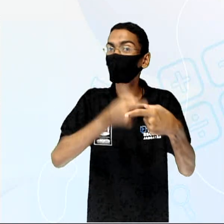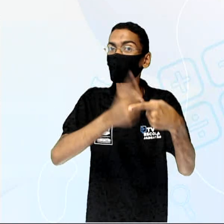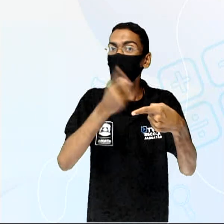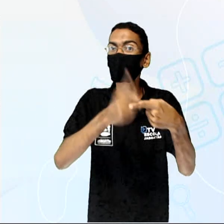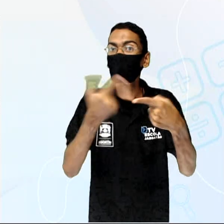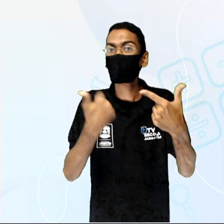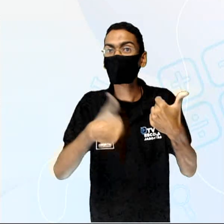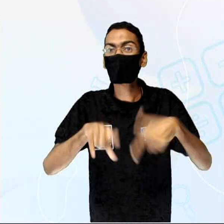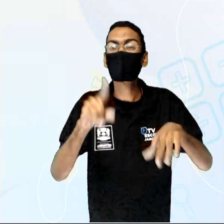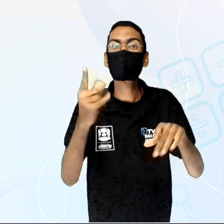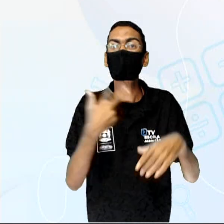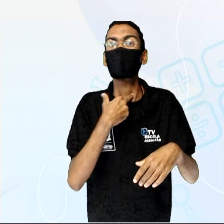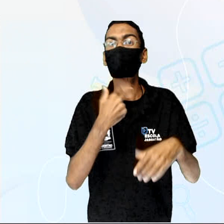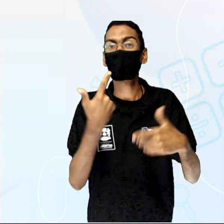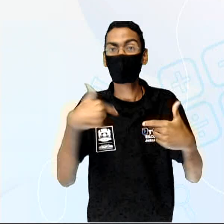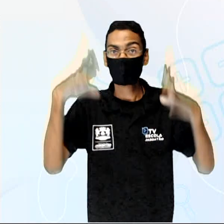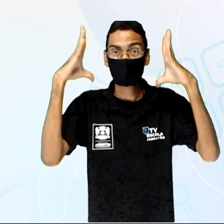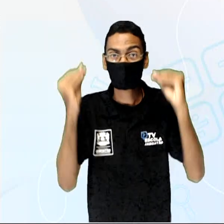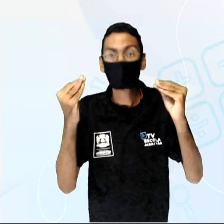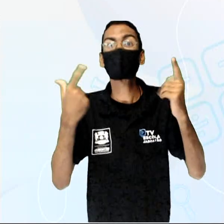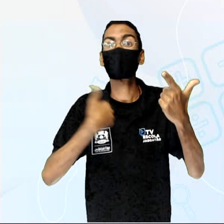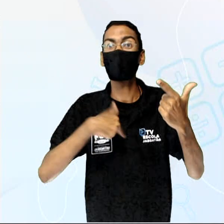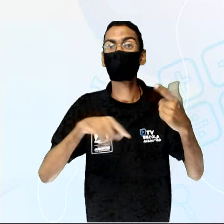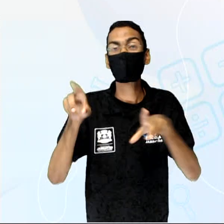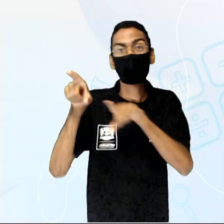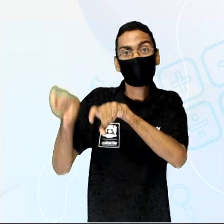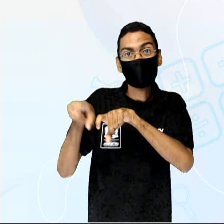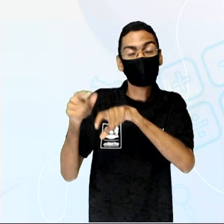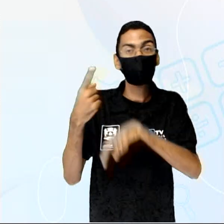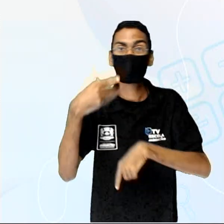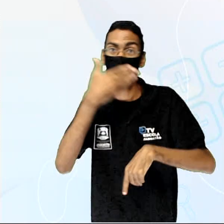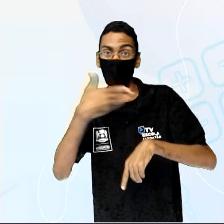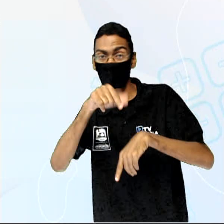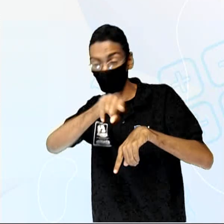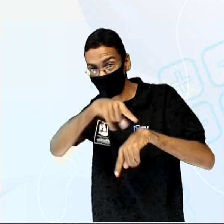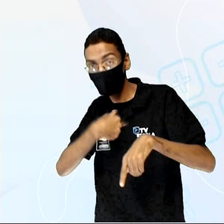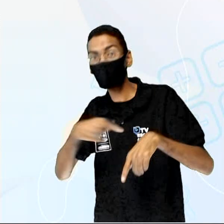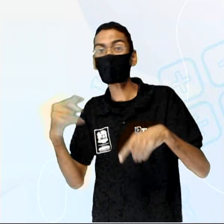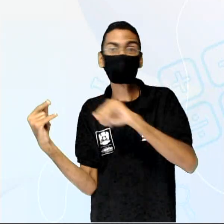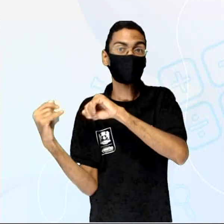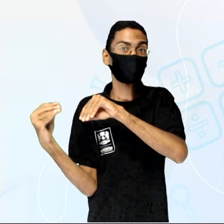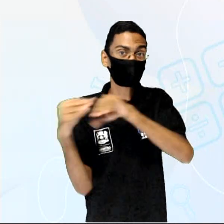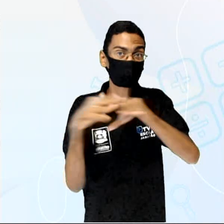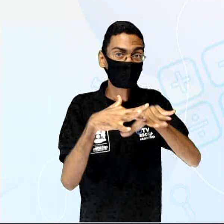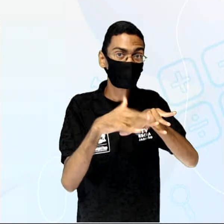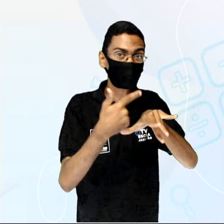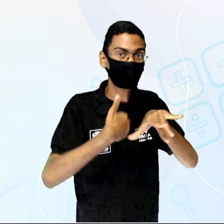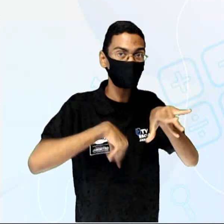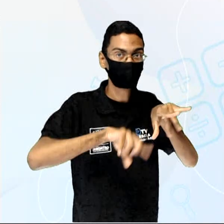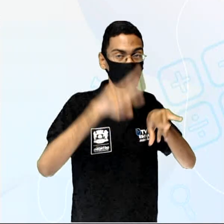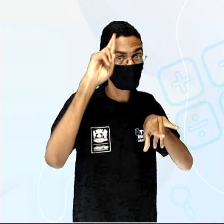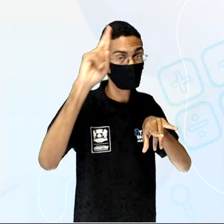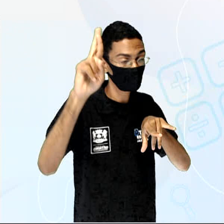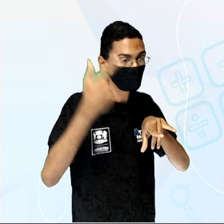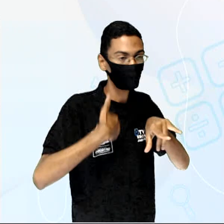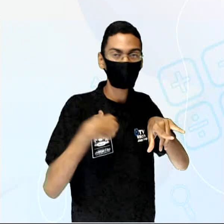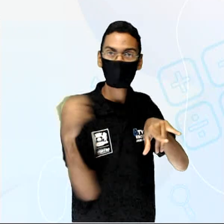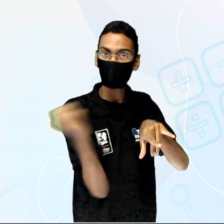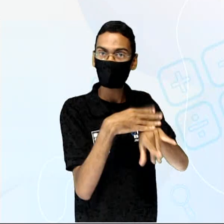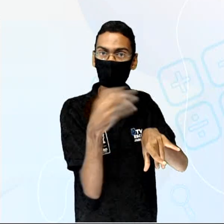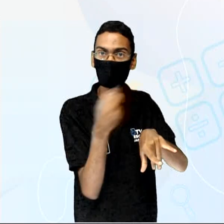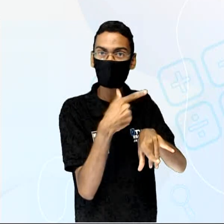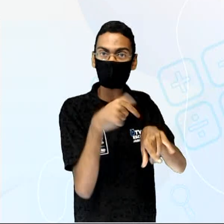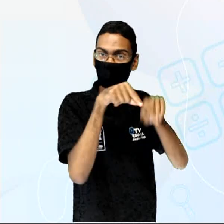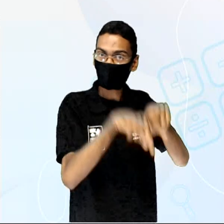ocupação holandesa. Primeiro, muitos engenhos que foram abandonados durante a invasão foram assumidos por novos donos, aqueles que ficaram, que recuperaram esses